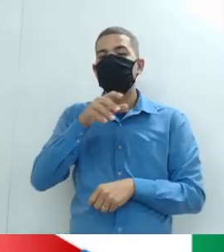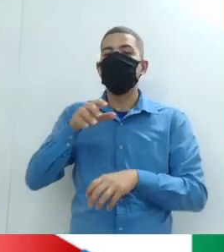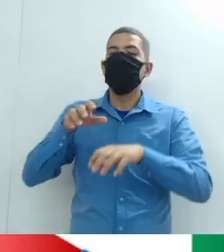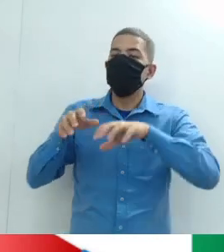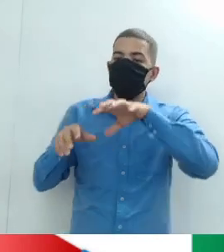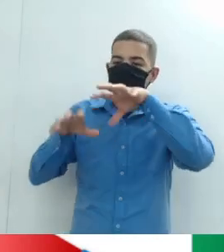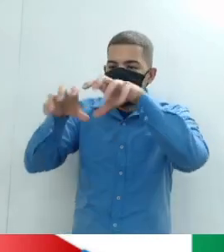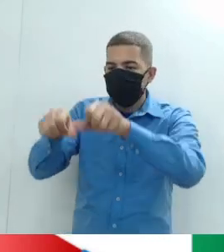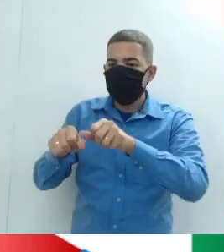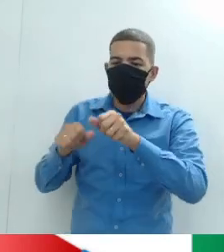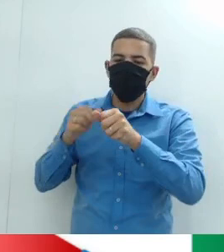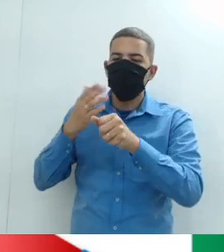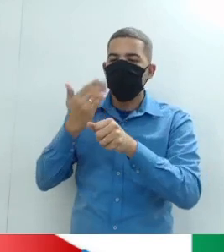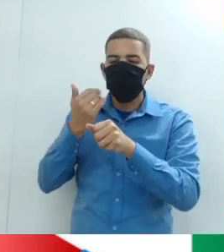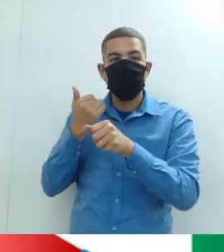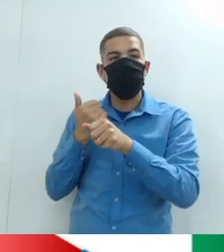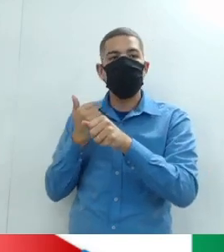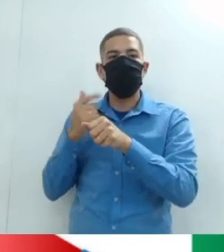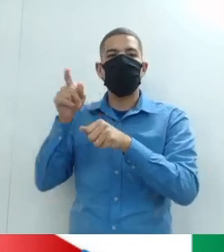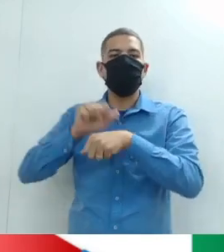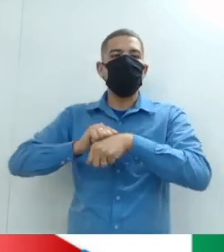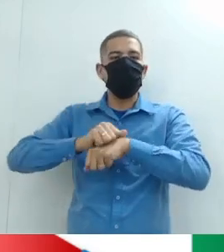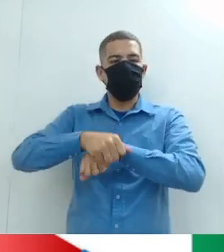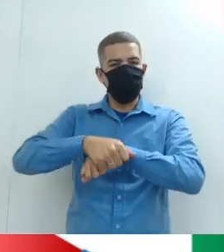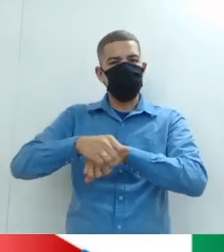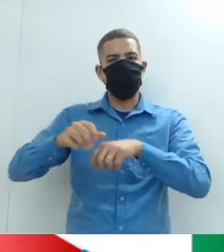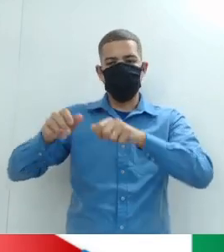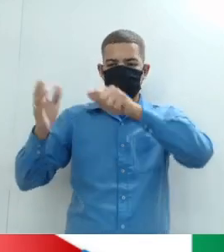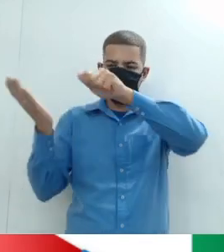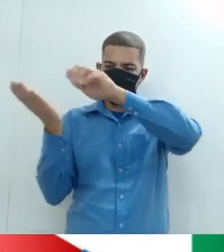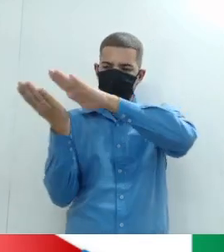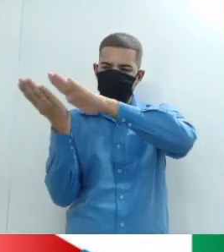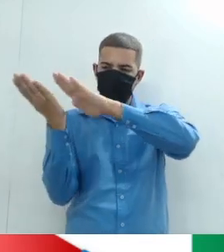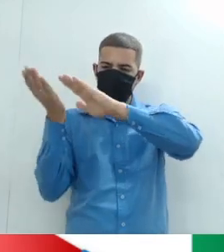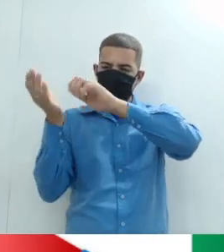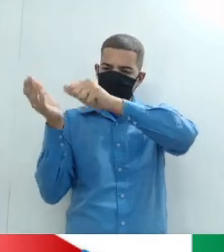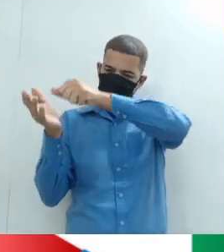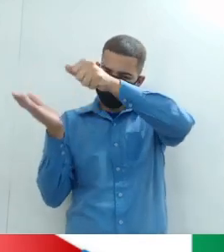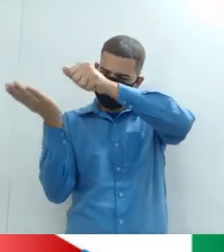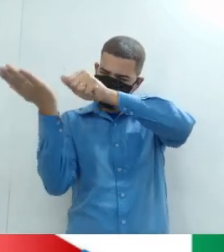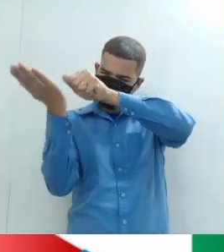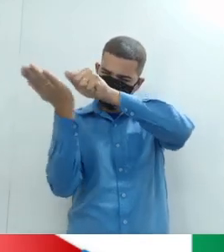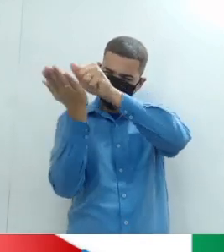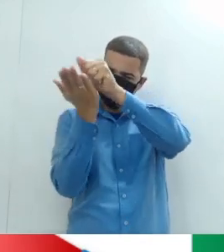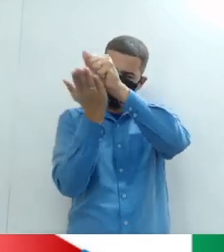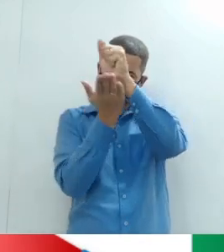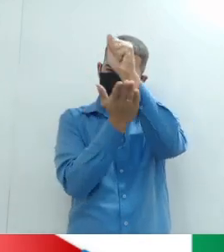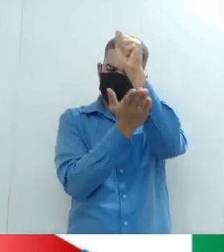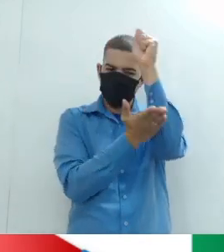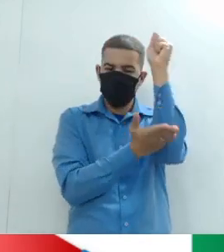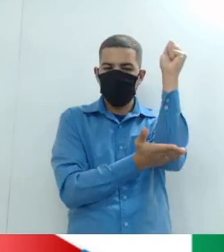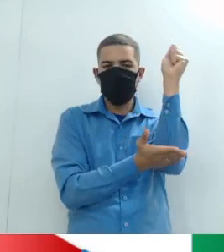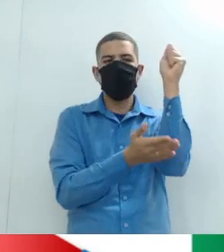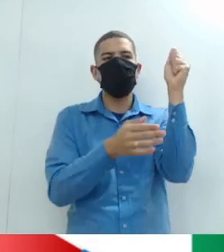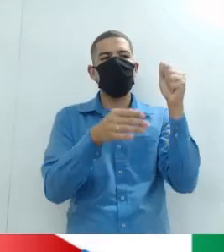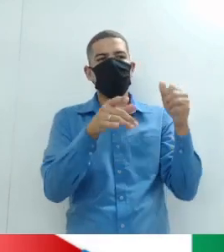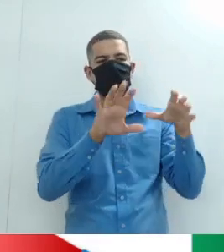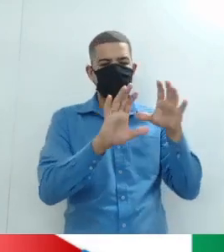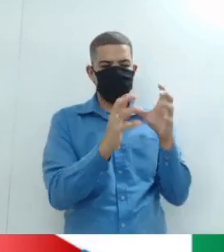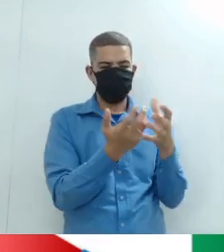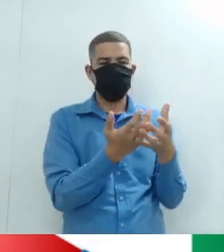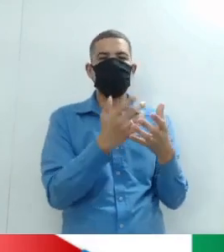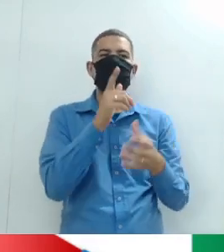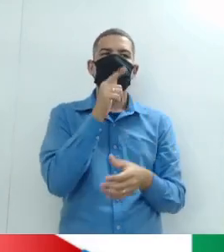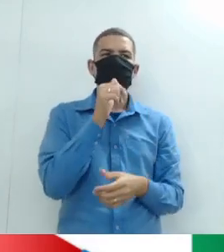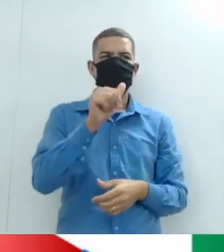servia para fazer esse reservatório, enquanto se deslocava, você tinha água